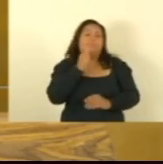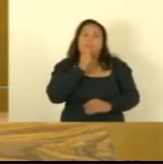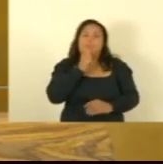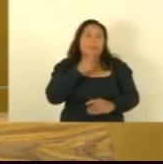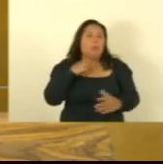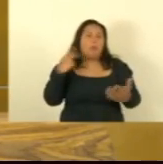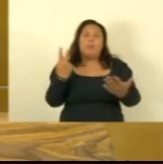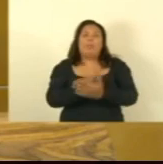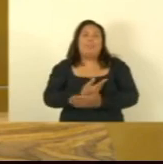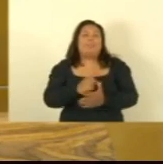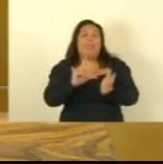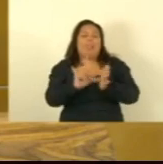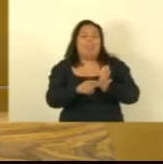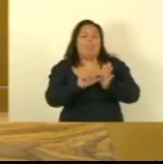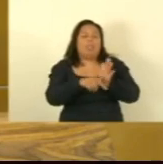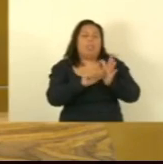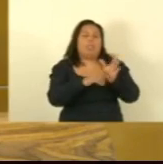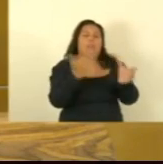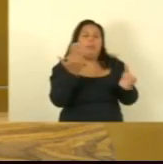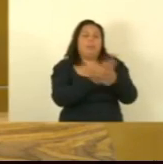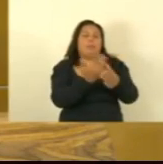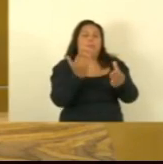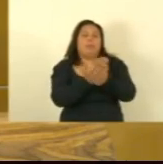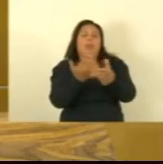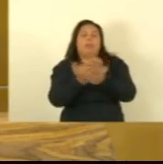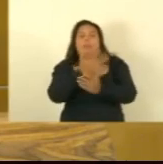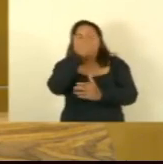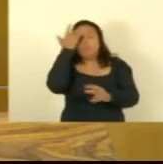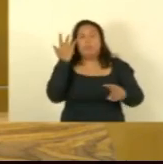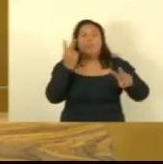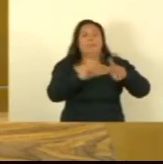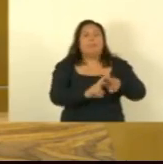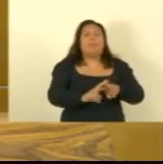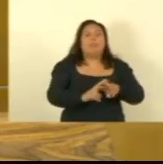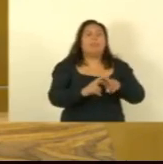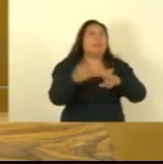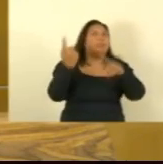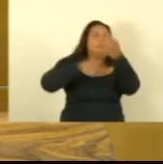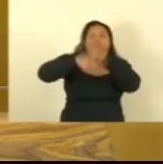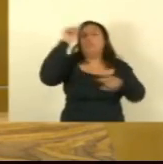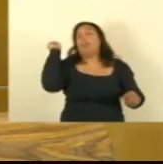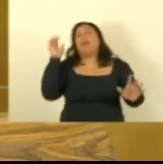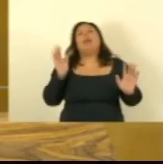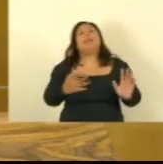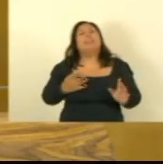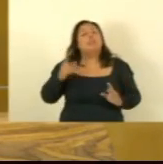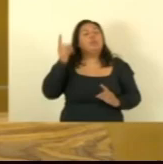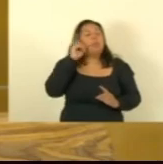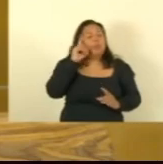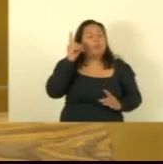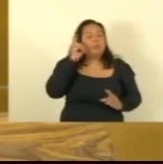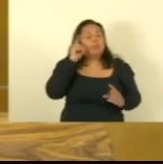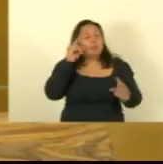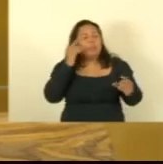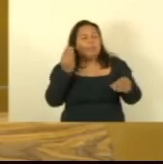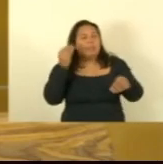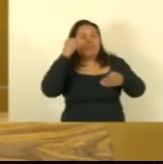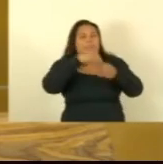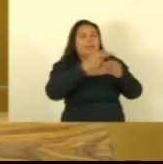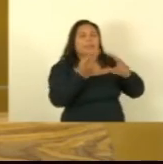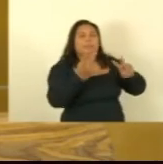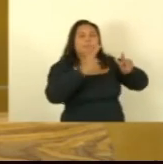atrasa os processos dos presos e eles obviamente se revoltam, porque a cada dia que o cidadão fica ali